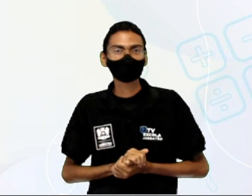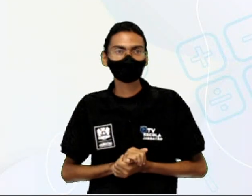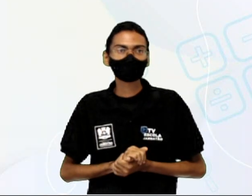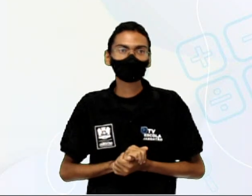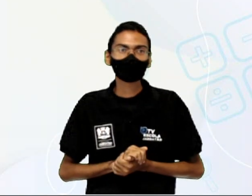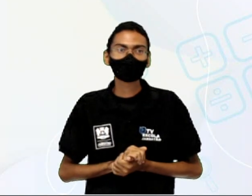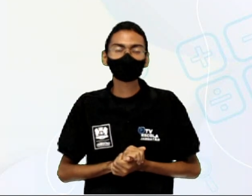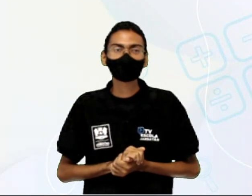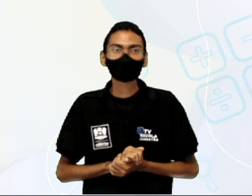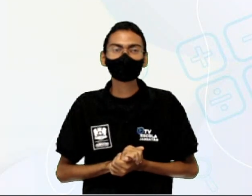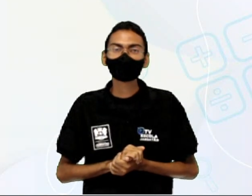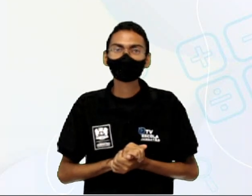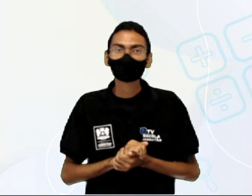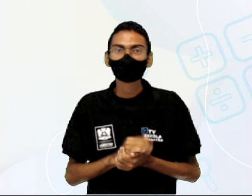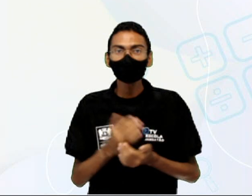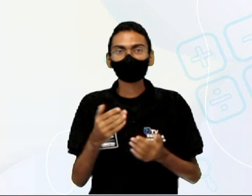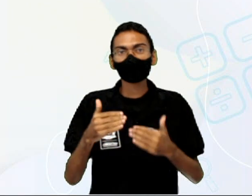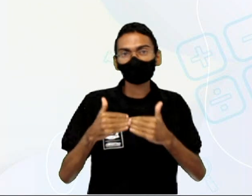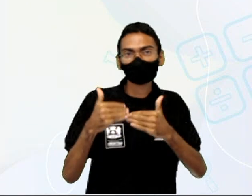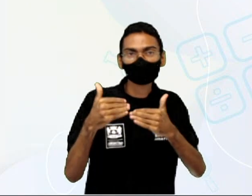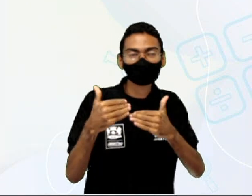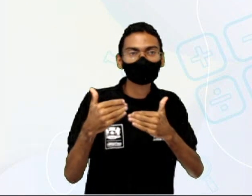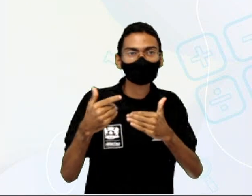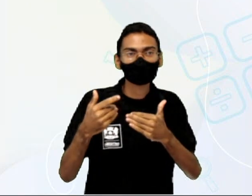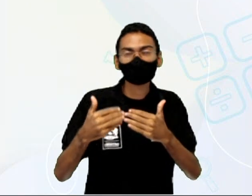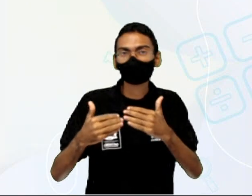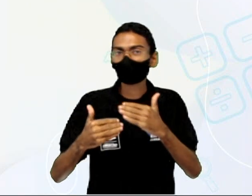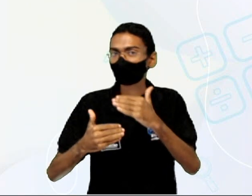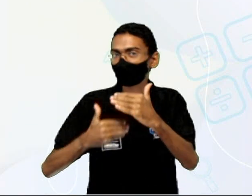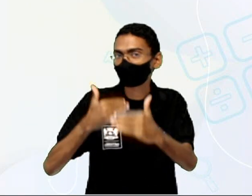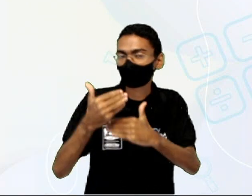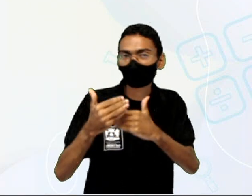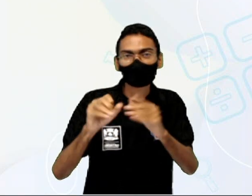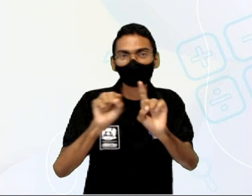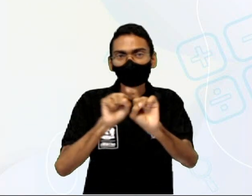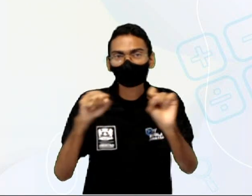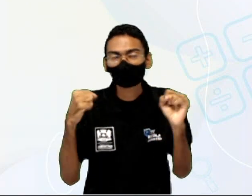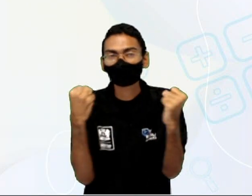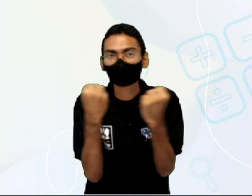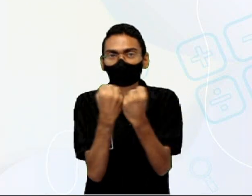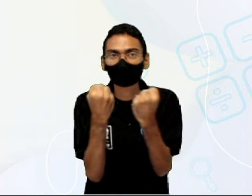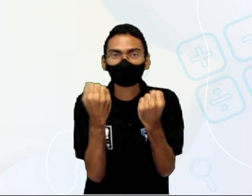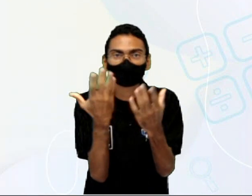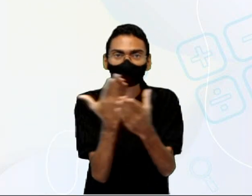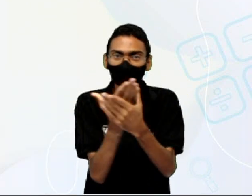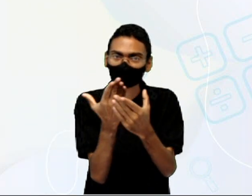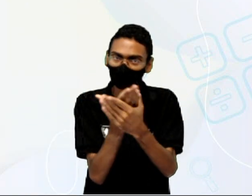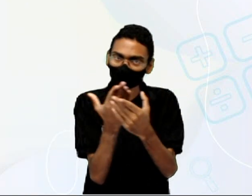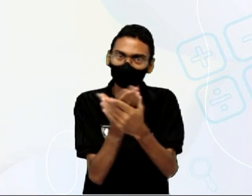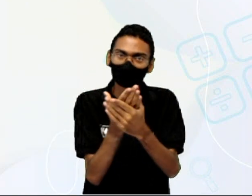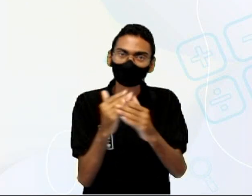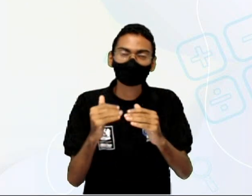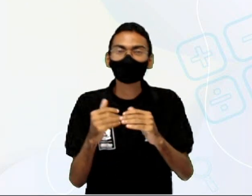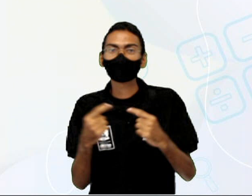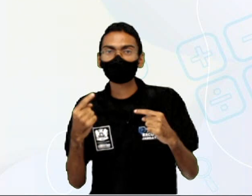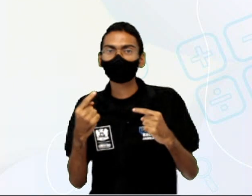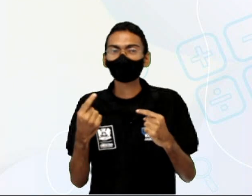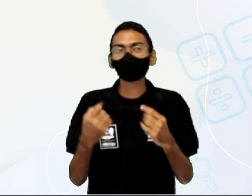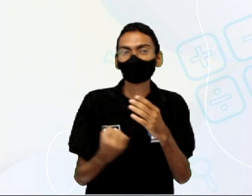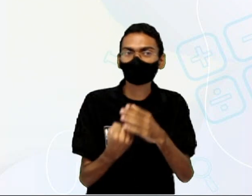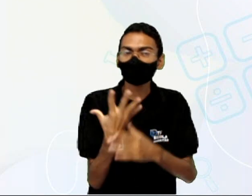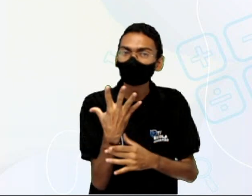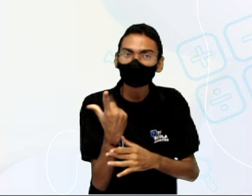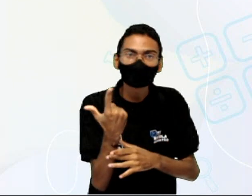No começo do desenvolvimento das diversas sociedades, o processo de produção era a manufatura, ou seja, a produção